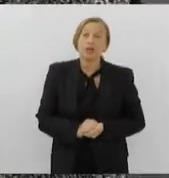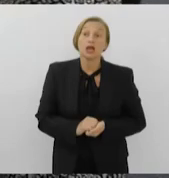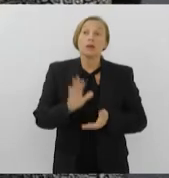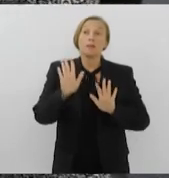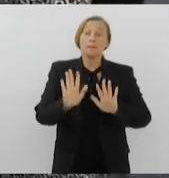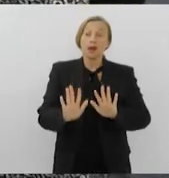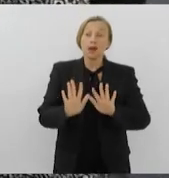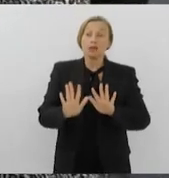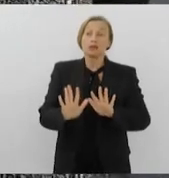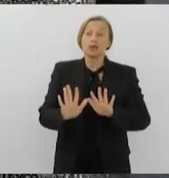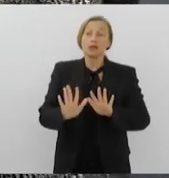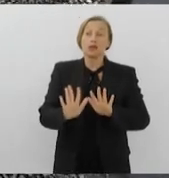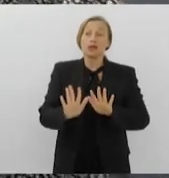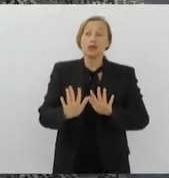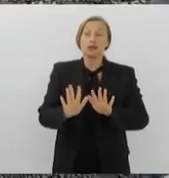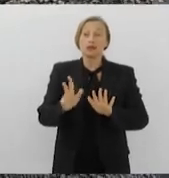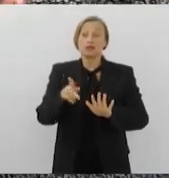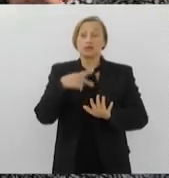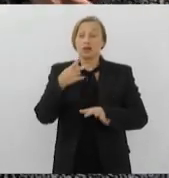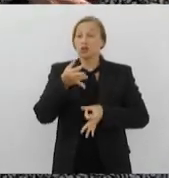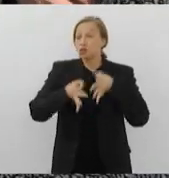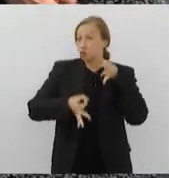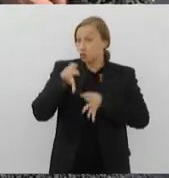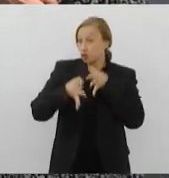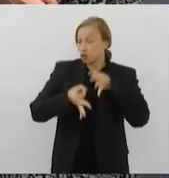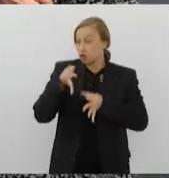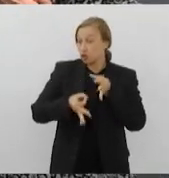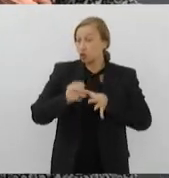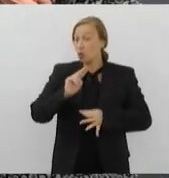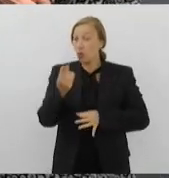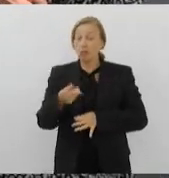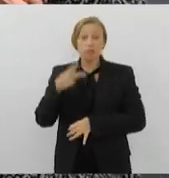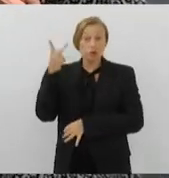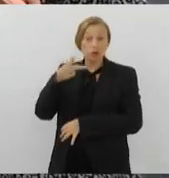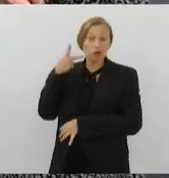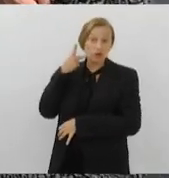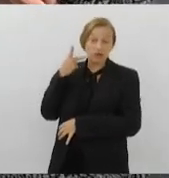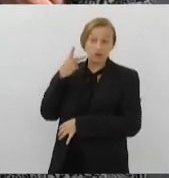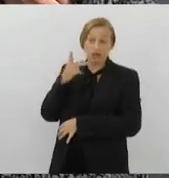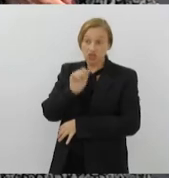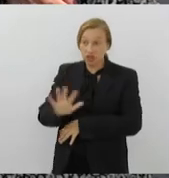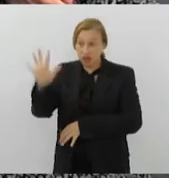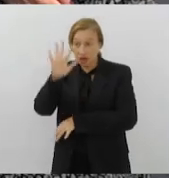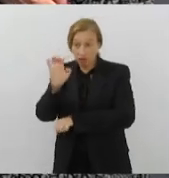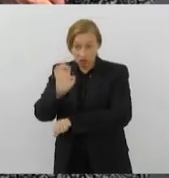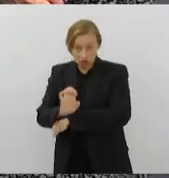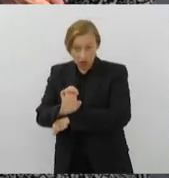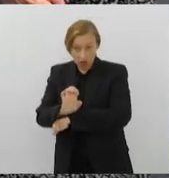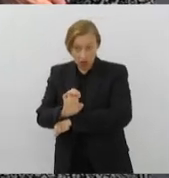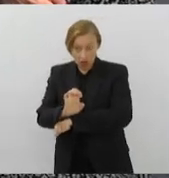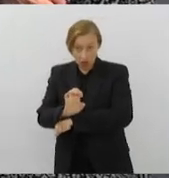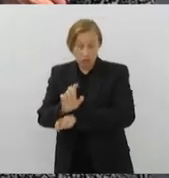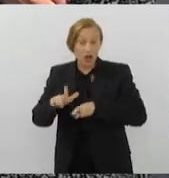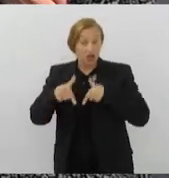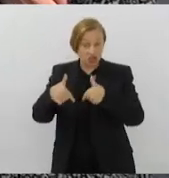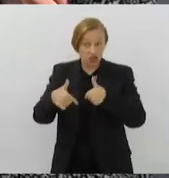respaldo jurídico só pode ser dado pela Procuradoria-Geral do Levanta Estado. Levanta o microfone um pouquinho, Luiz, para sua voz sair melhor.